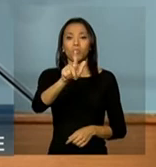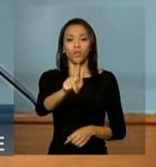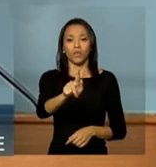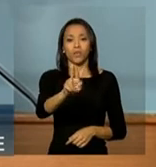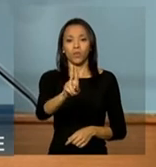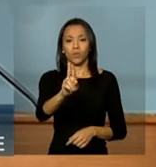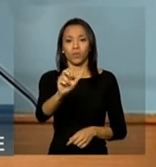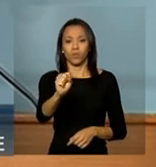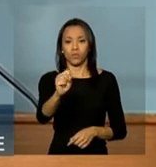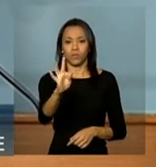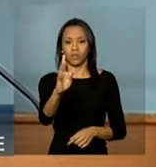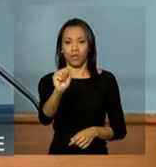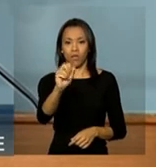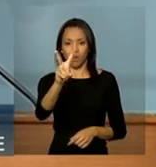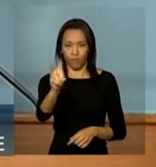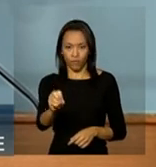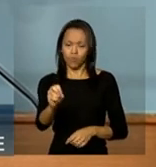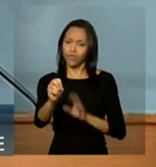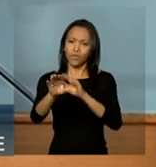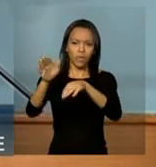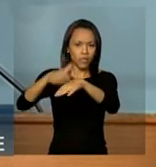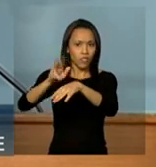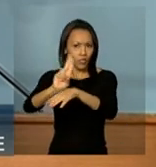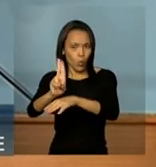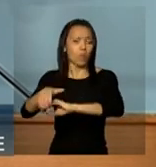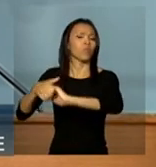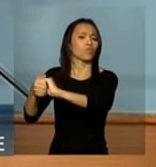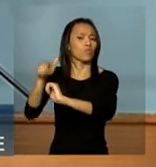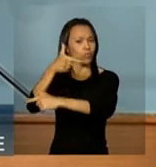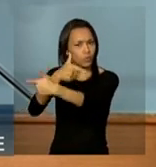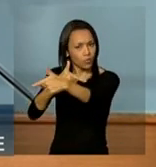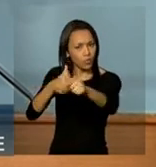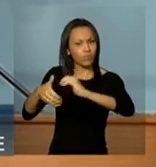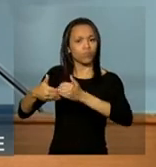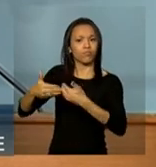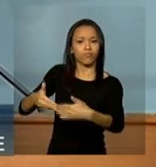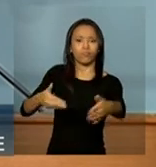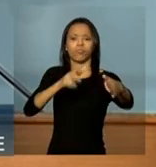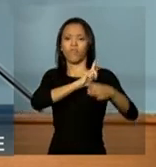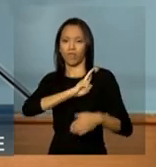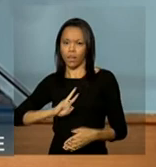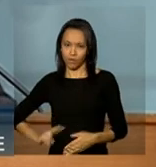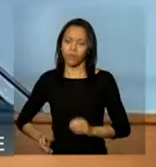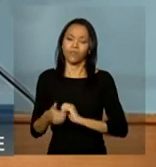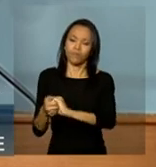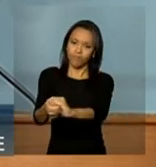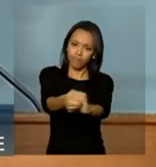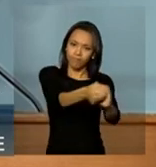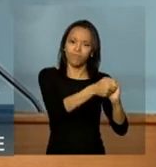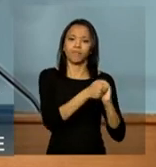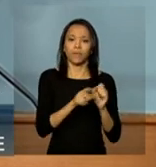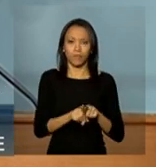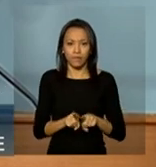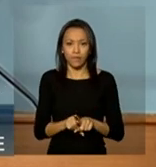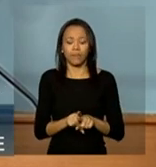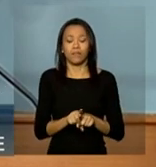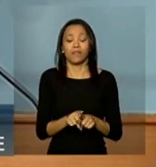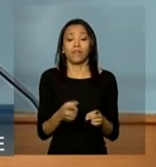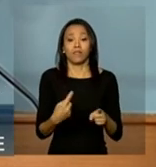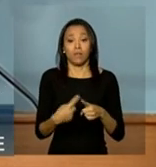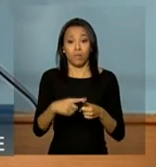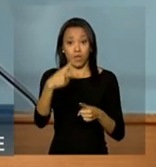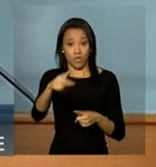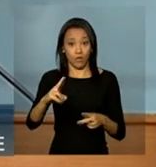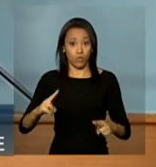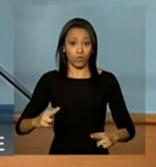quem saúdo todos os vereadores e vereadoras aqui presentes, de todos os municípios aqui presentes. Saúdo o superintendente da